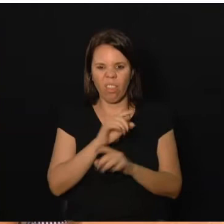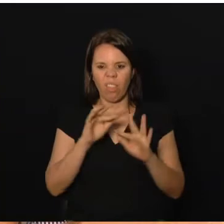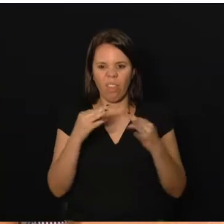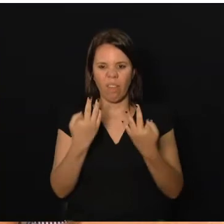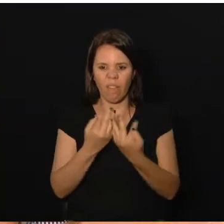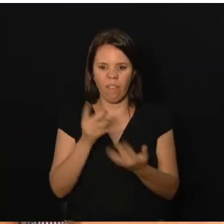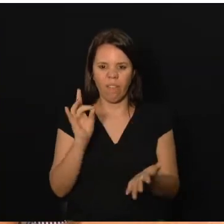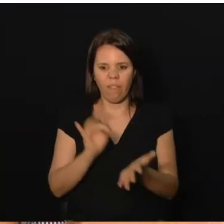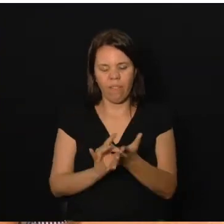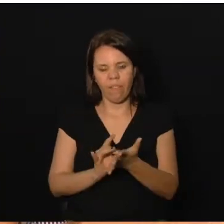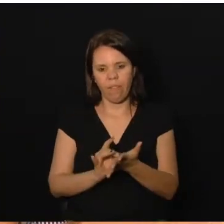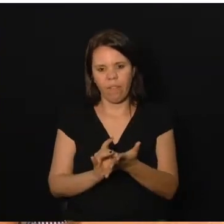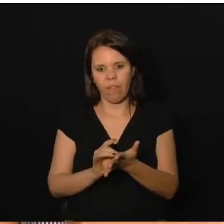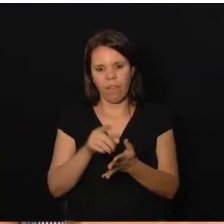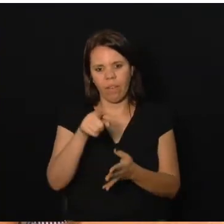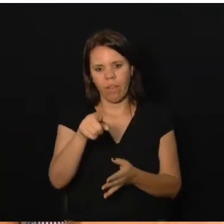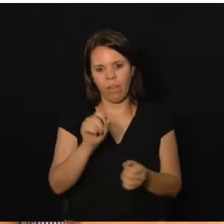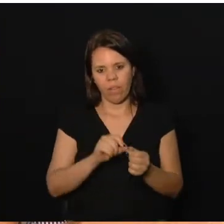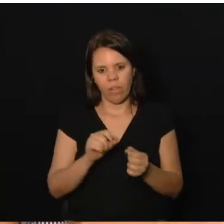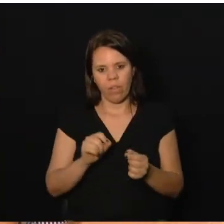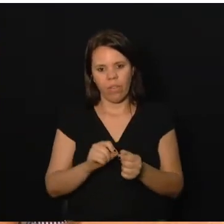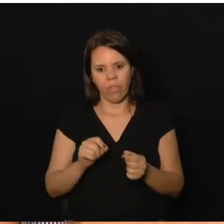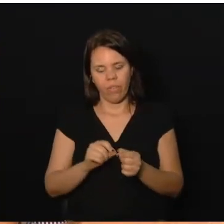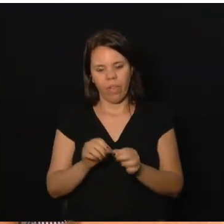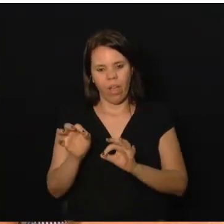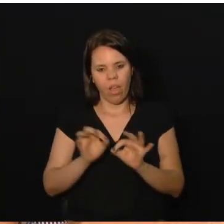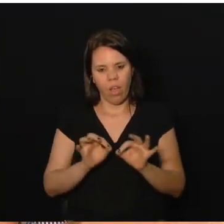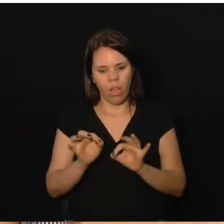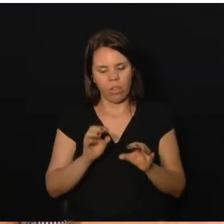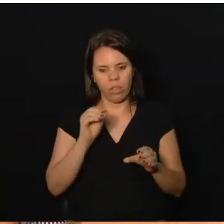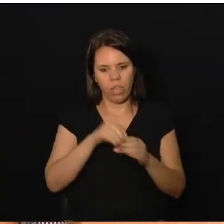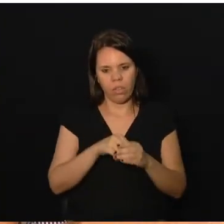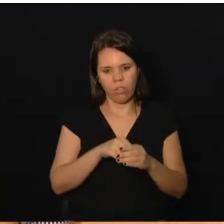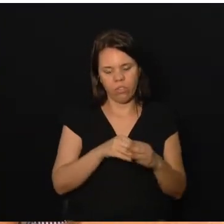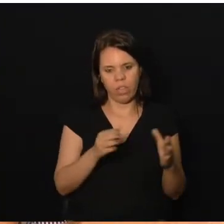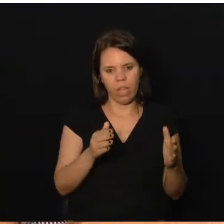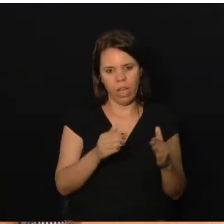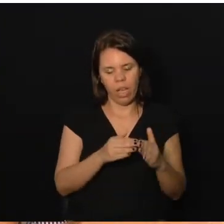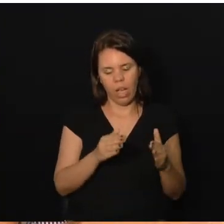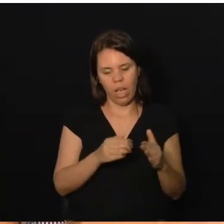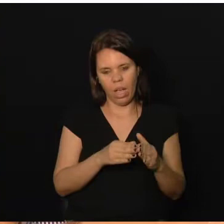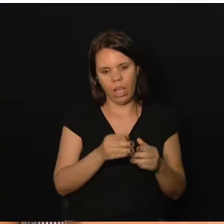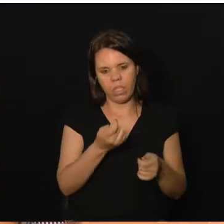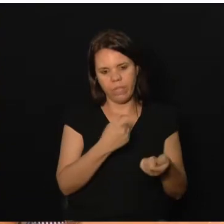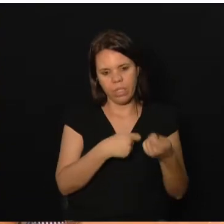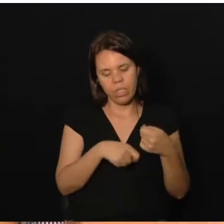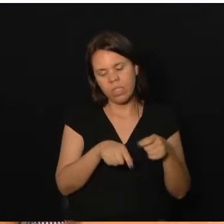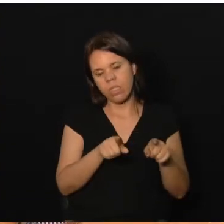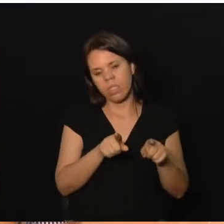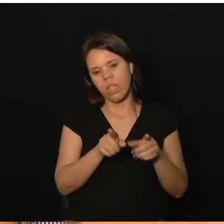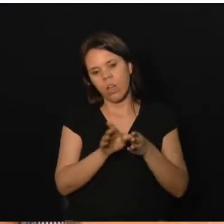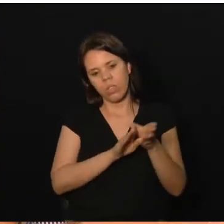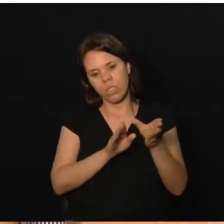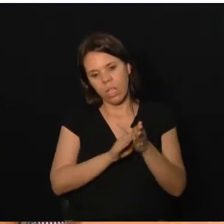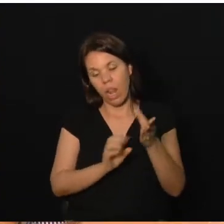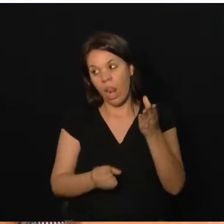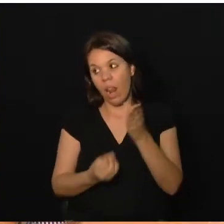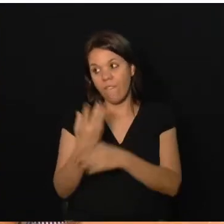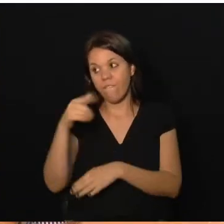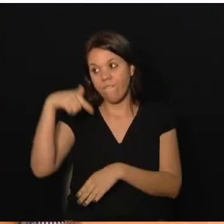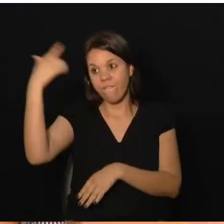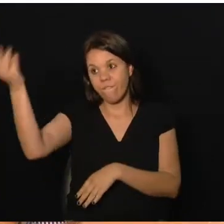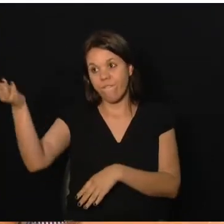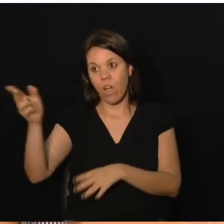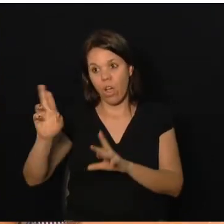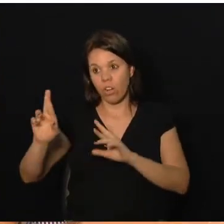realmente funcional, porque você faz uma organização dentro de casa e lá fora na sociedade acontece diferente. Mas